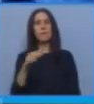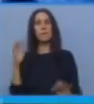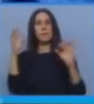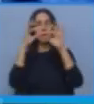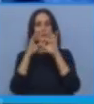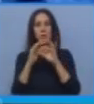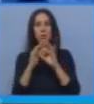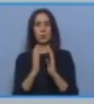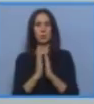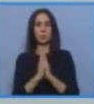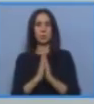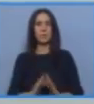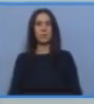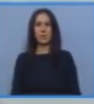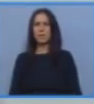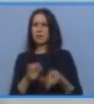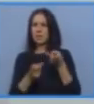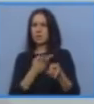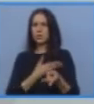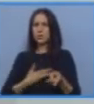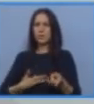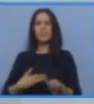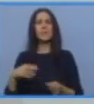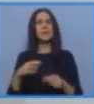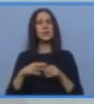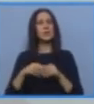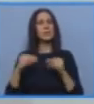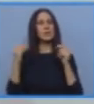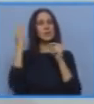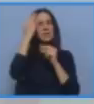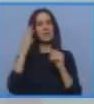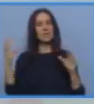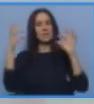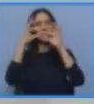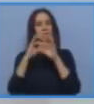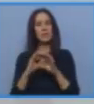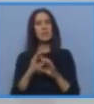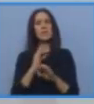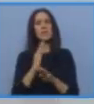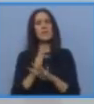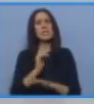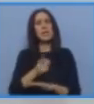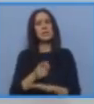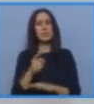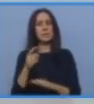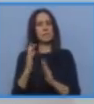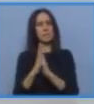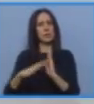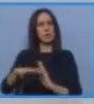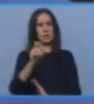Pentecostes. E que já vamos analisar. Que ocasião é esta festa do Espírito Santo para uma paróquia, Padre Luís Alberto? Olha, é uma